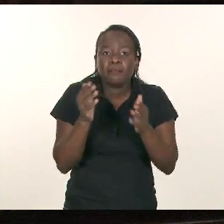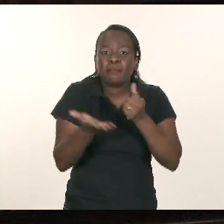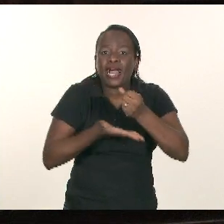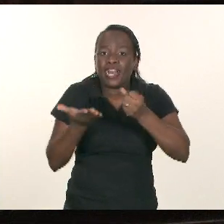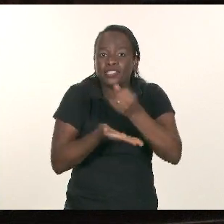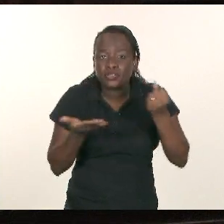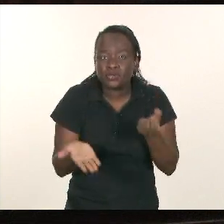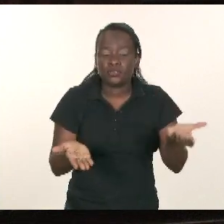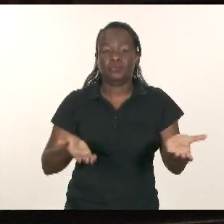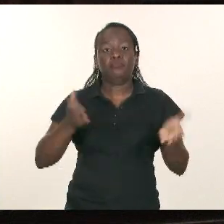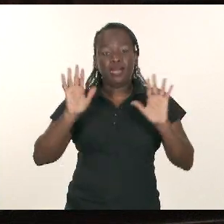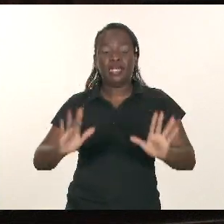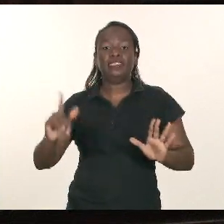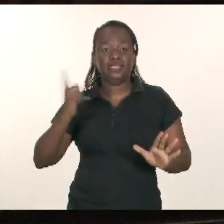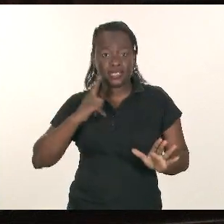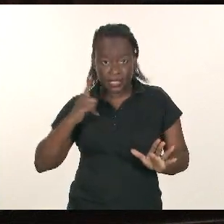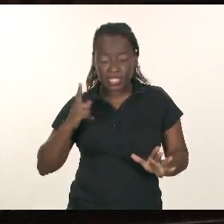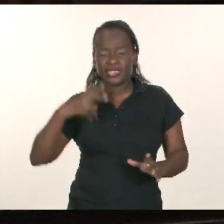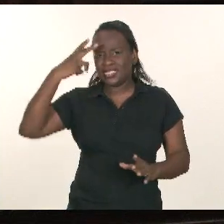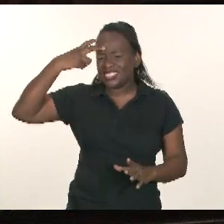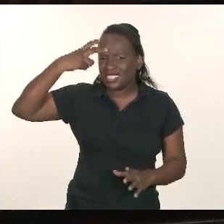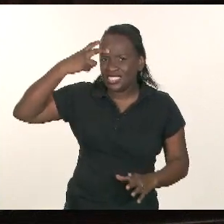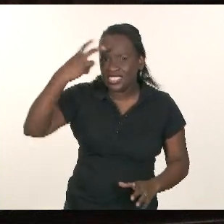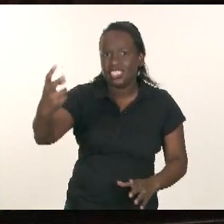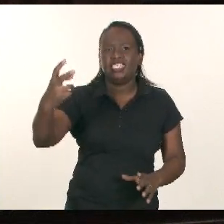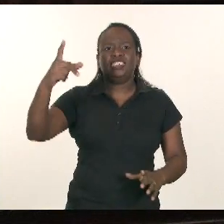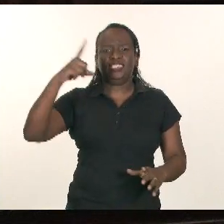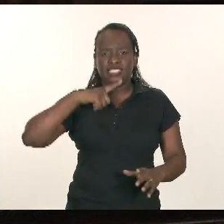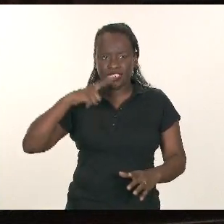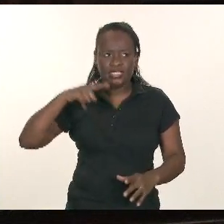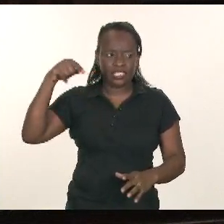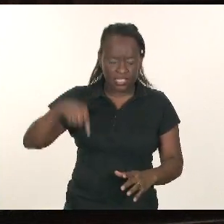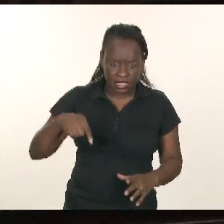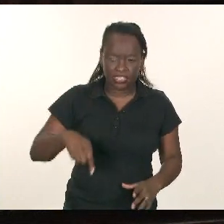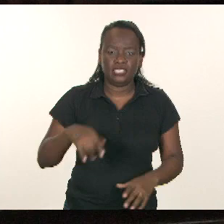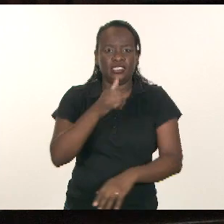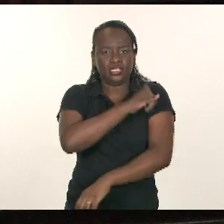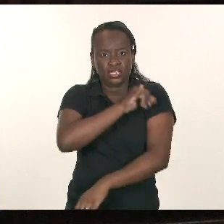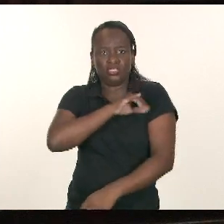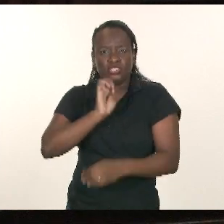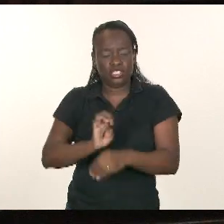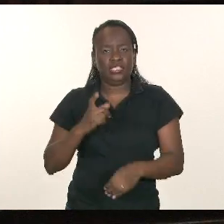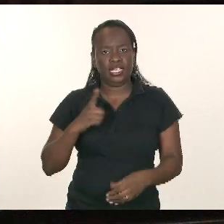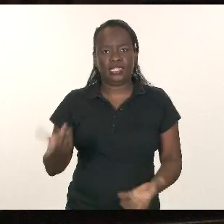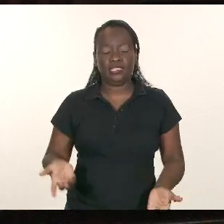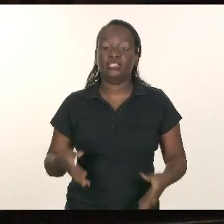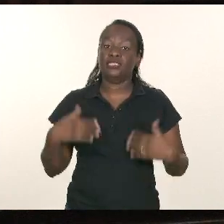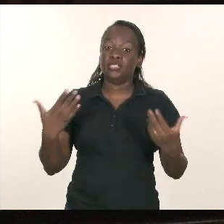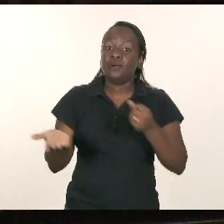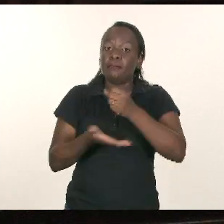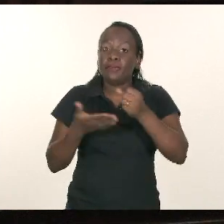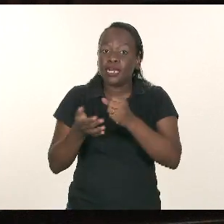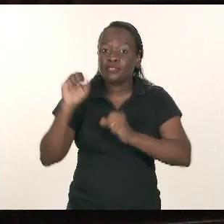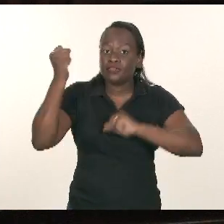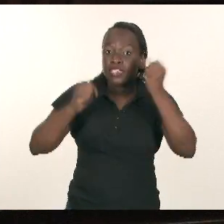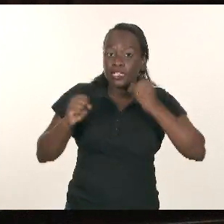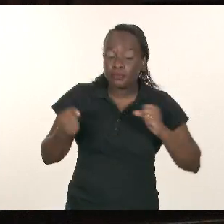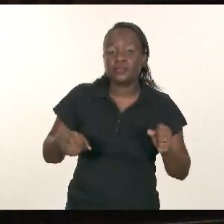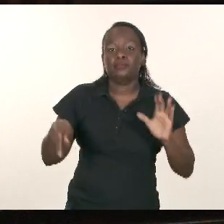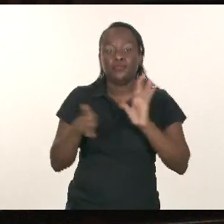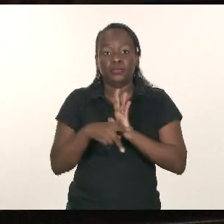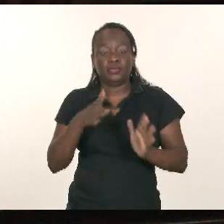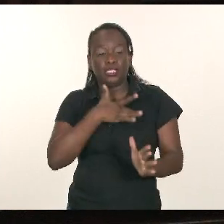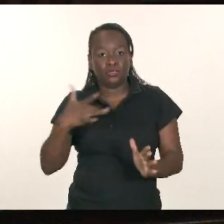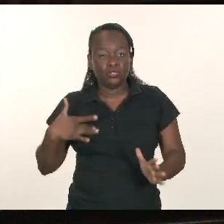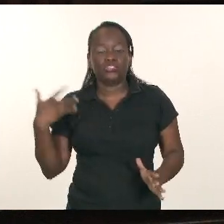embora tivesse e tenha inteligência instalada aqui no próprio Estado. Então, uma base industrial produtiva da saúde